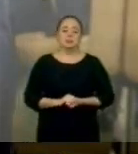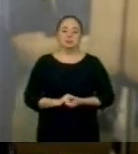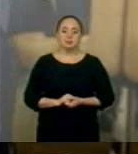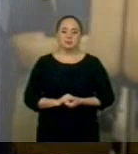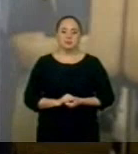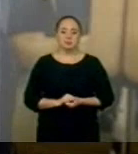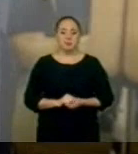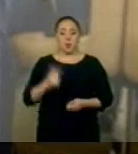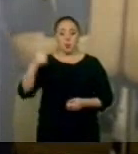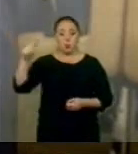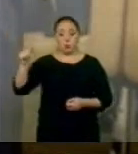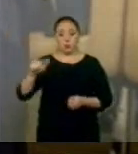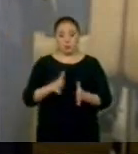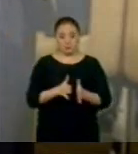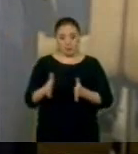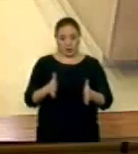O outro episódio...